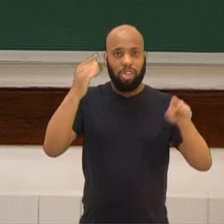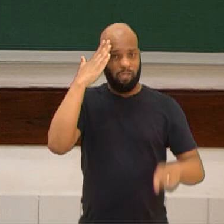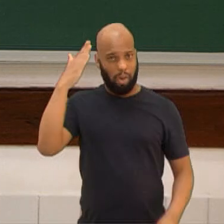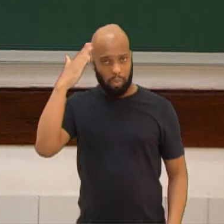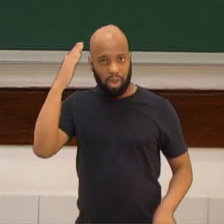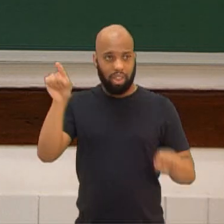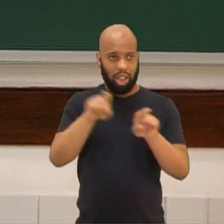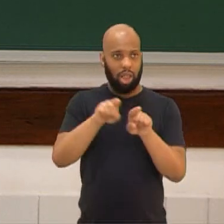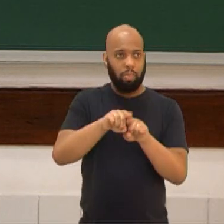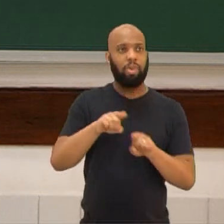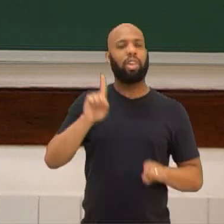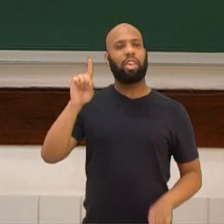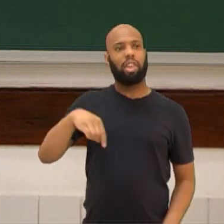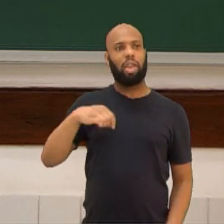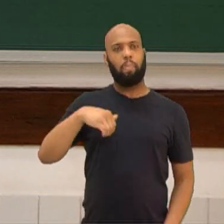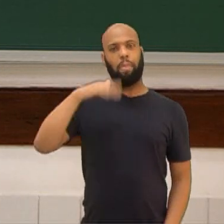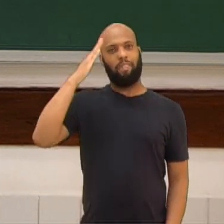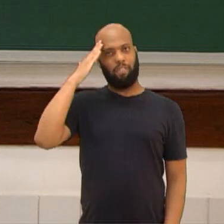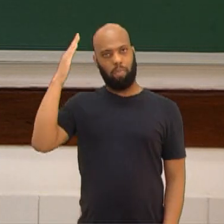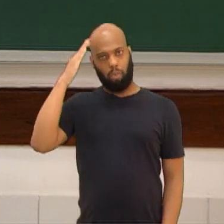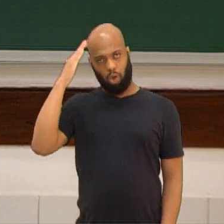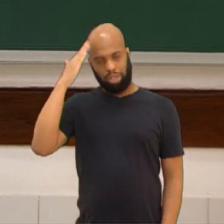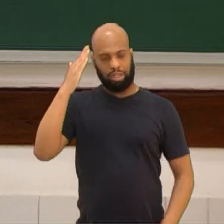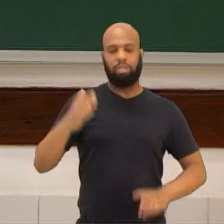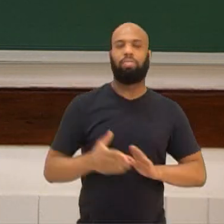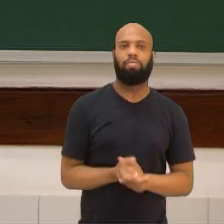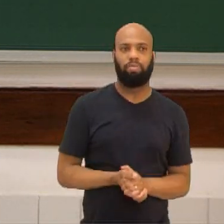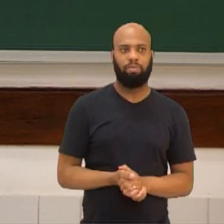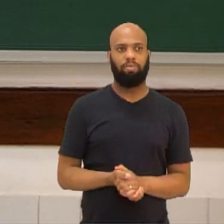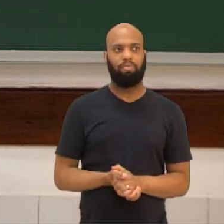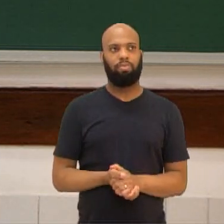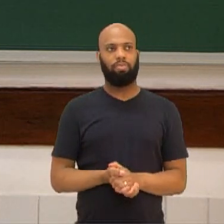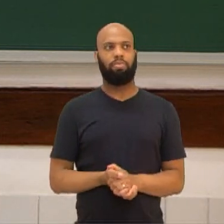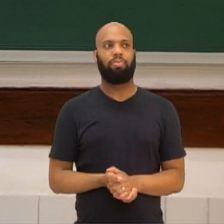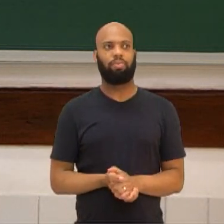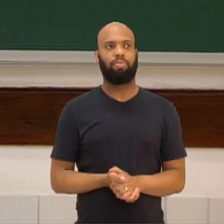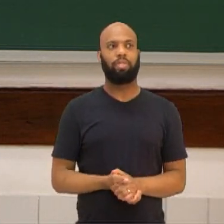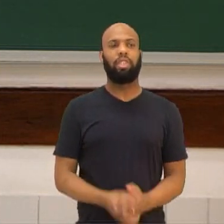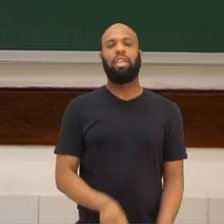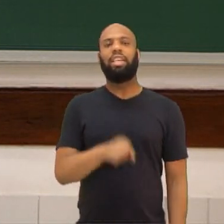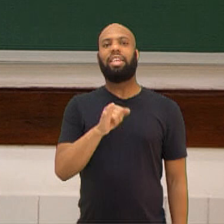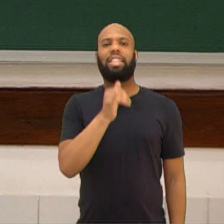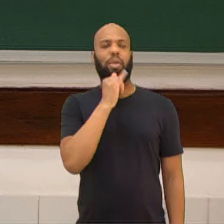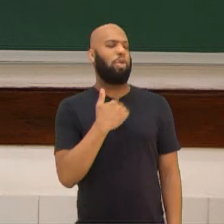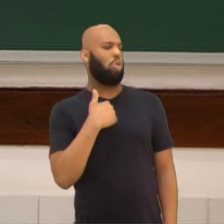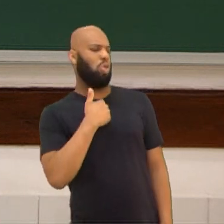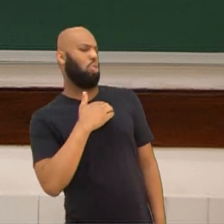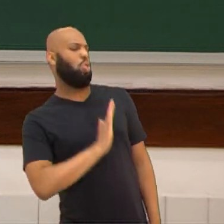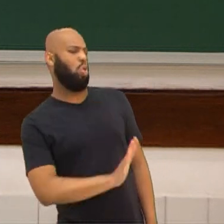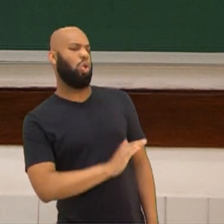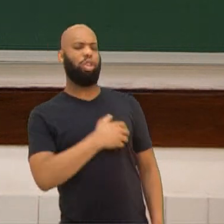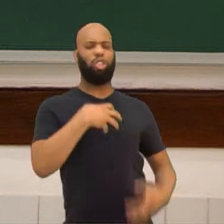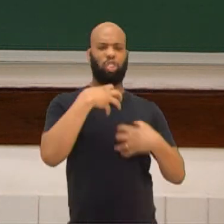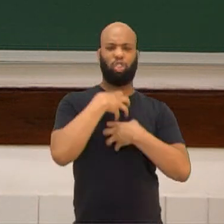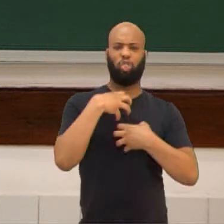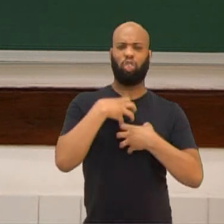vocês... Essa aqui já é mais popular e a outra é mais tradicional. Para quem fala que não gosta de música